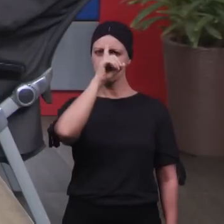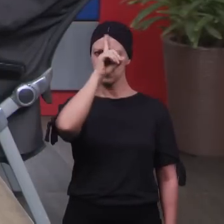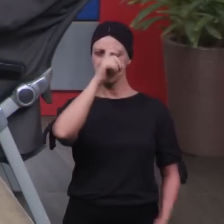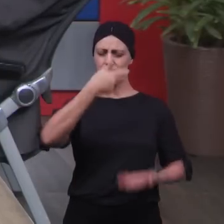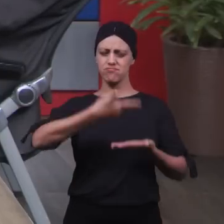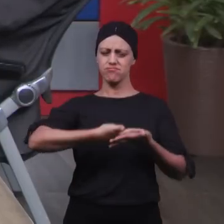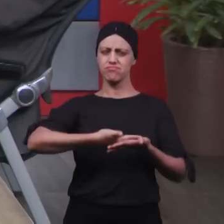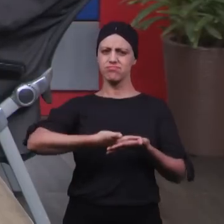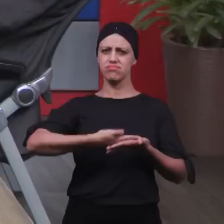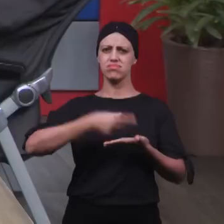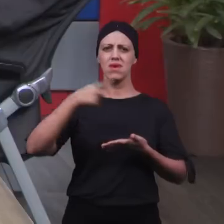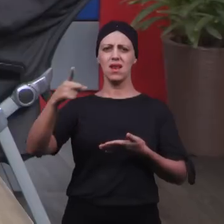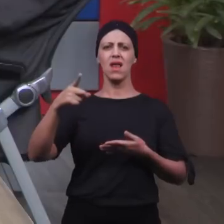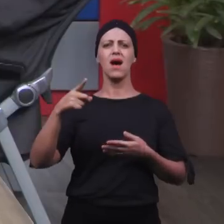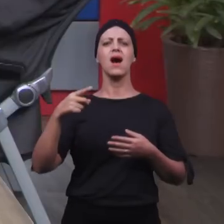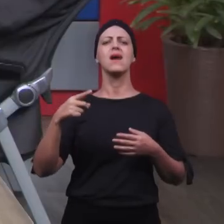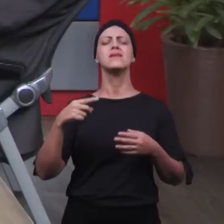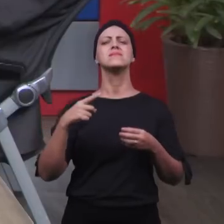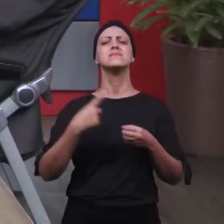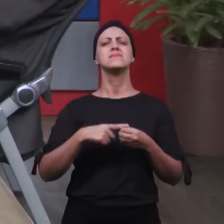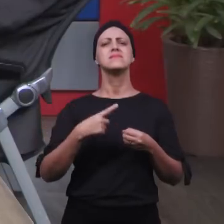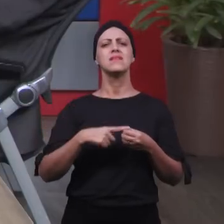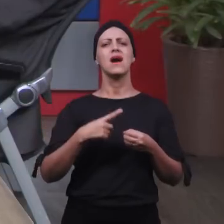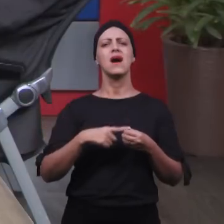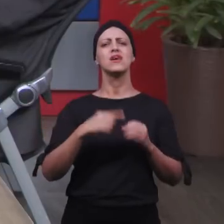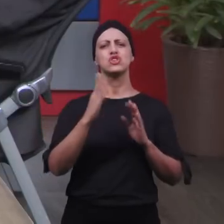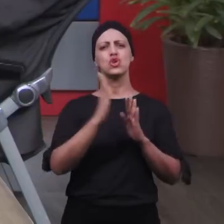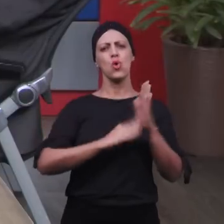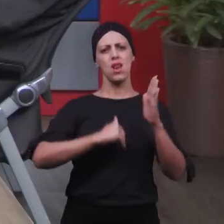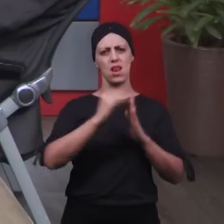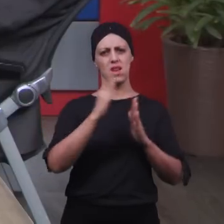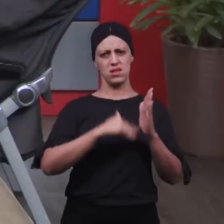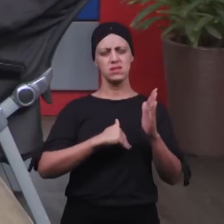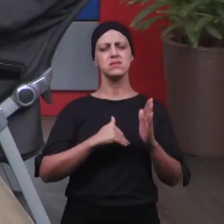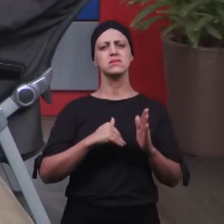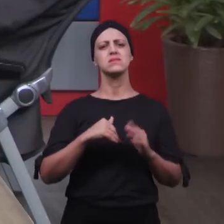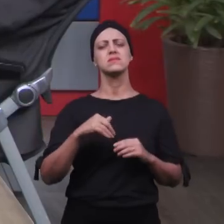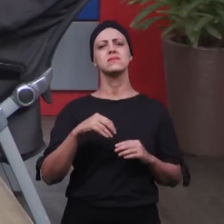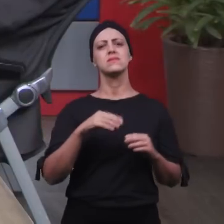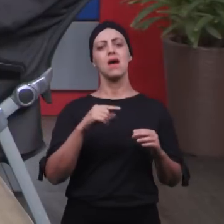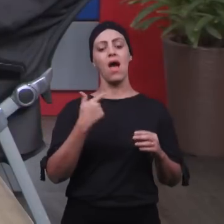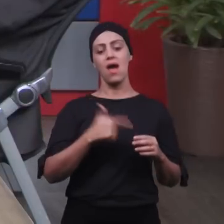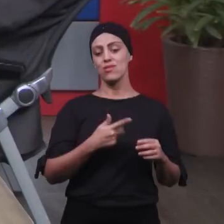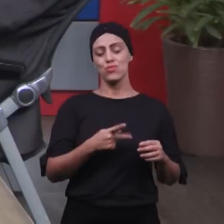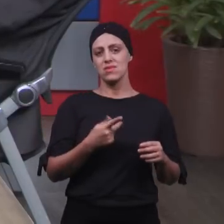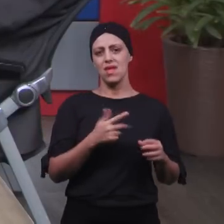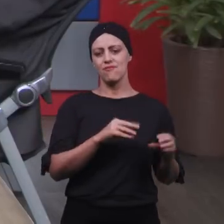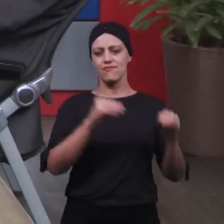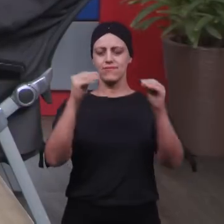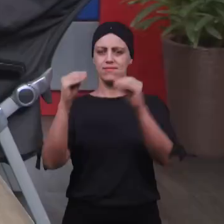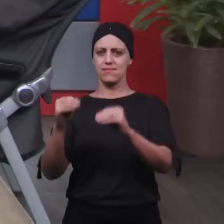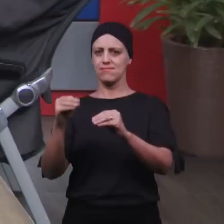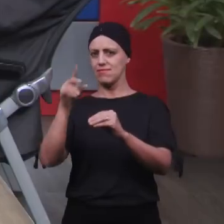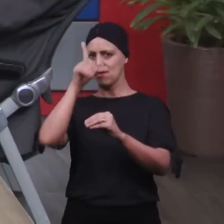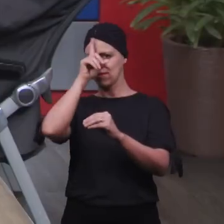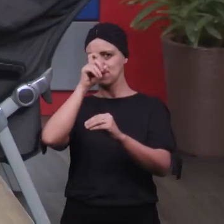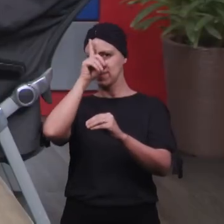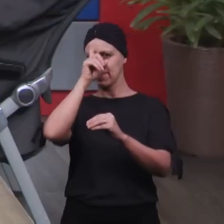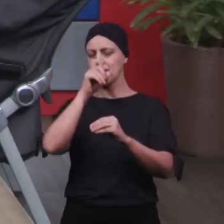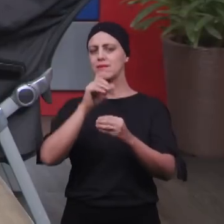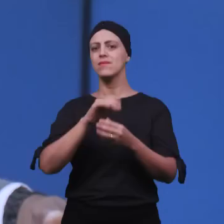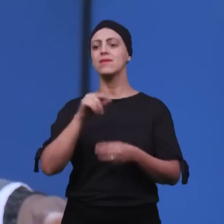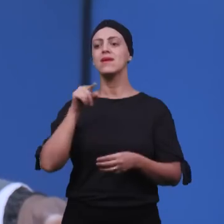né? Ela não teve vaga aqui, aí transferiram ela para Colatina, e lá ela